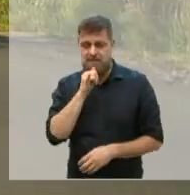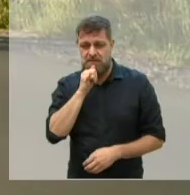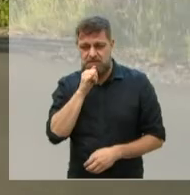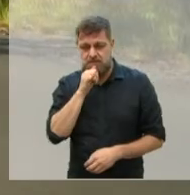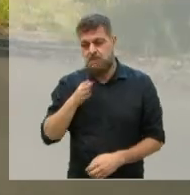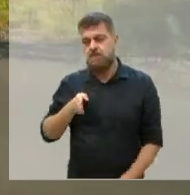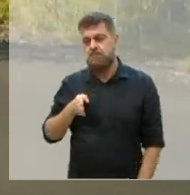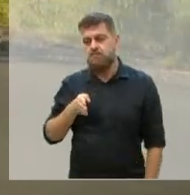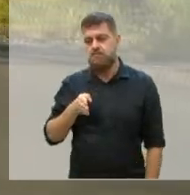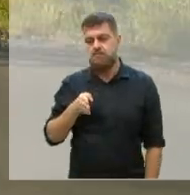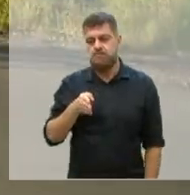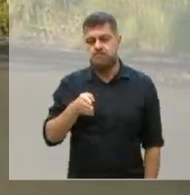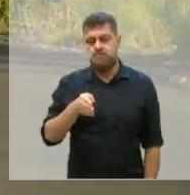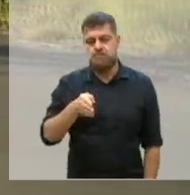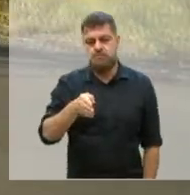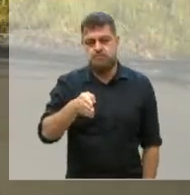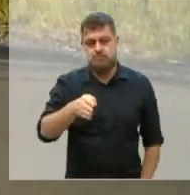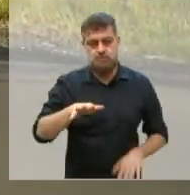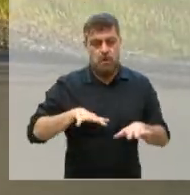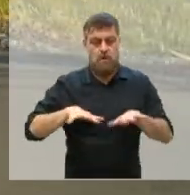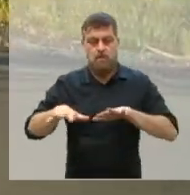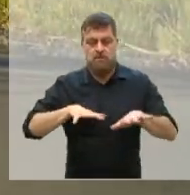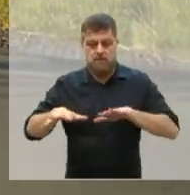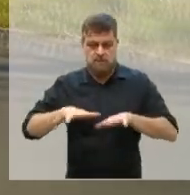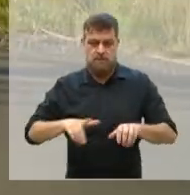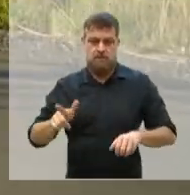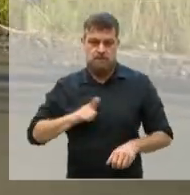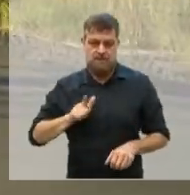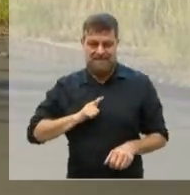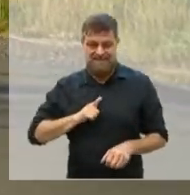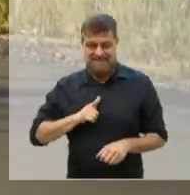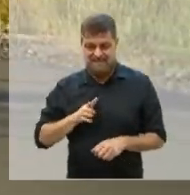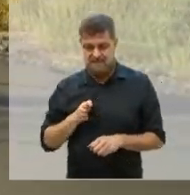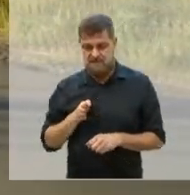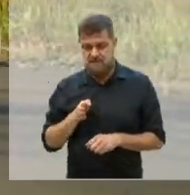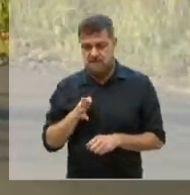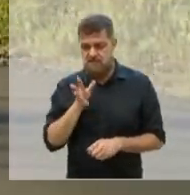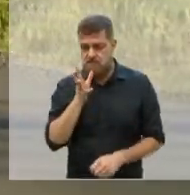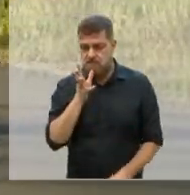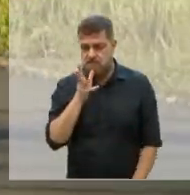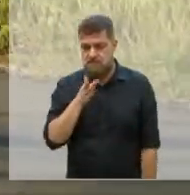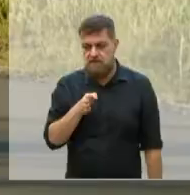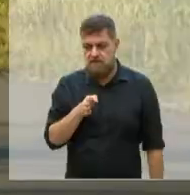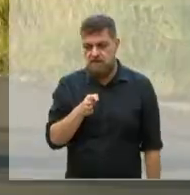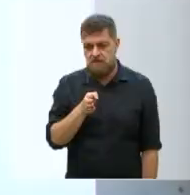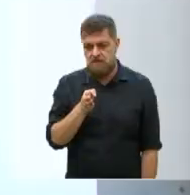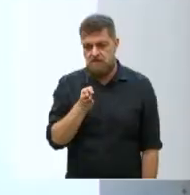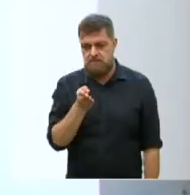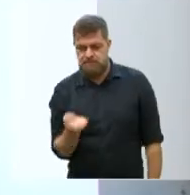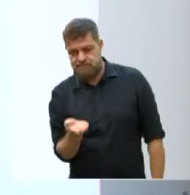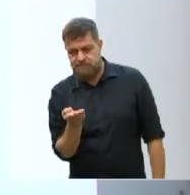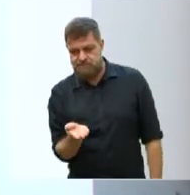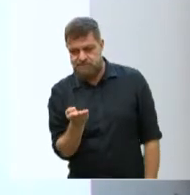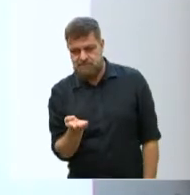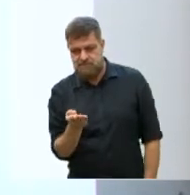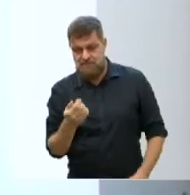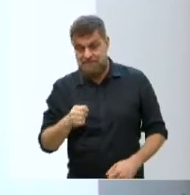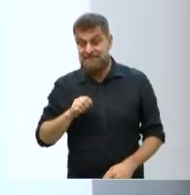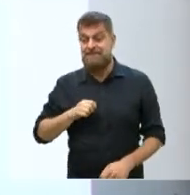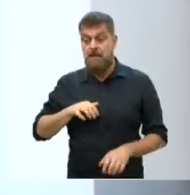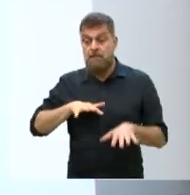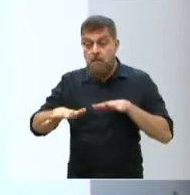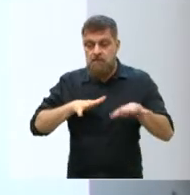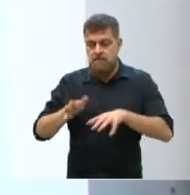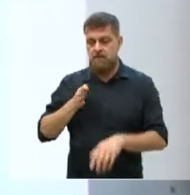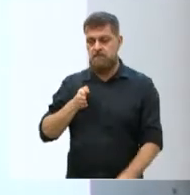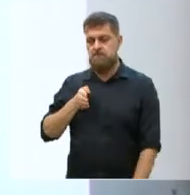está andando, você consegue ficar com ela parada. Se ela está devagar, ela cai. Então o fato dela estar em equilíbrio